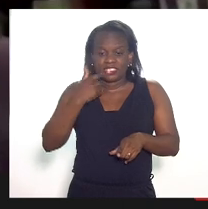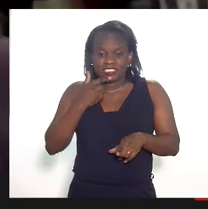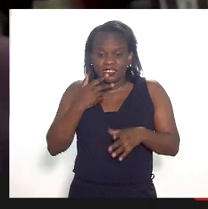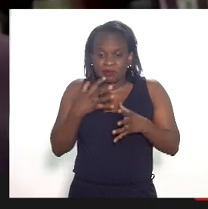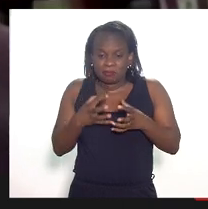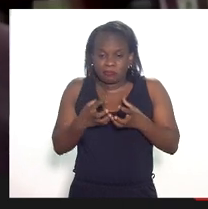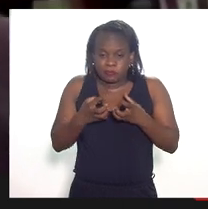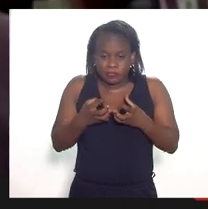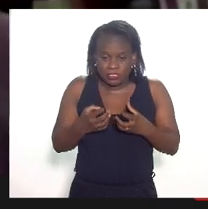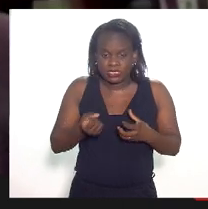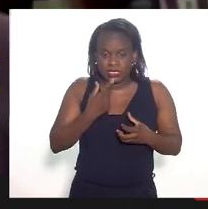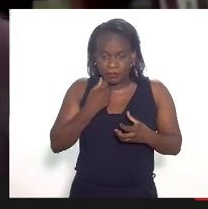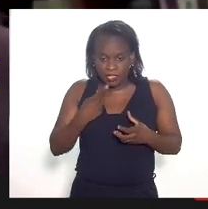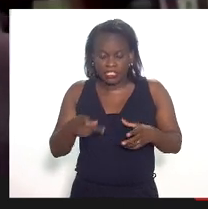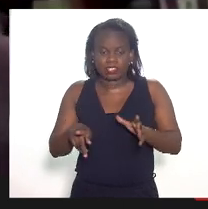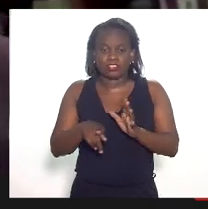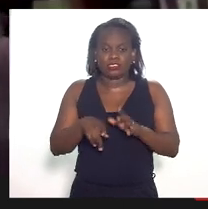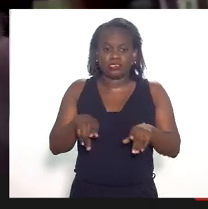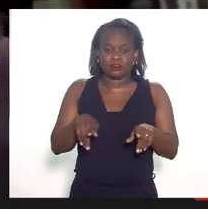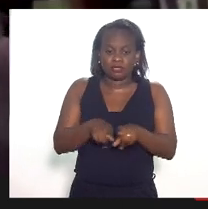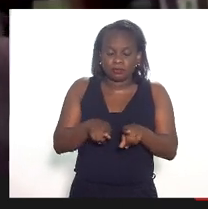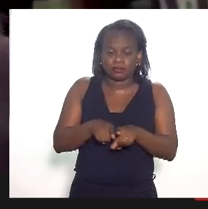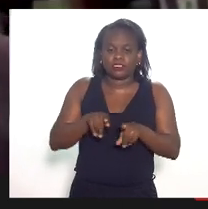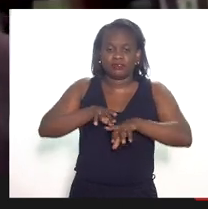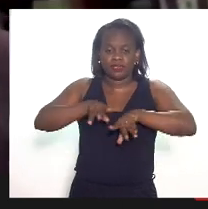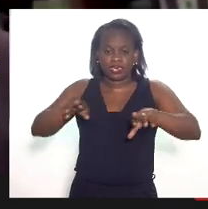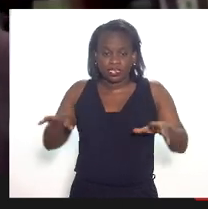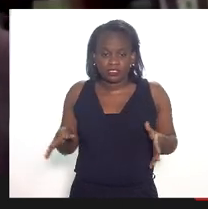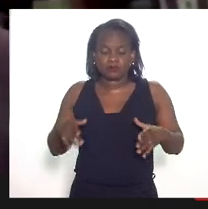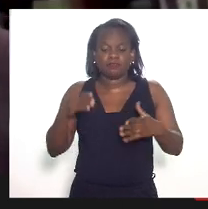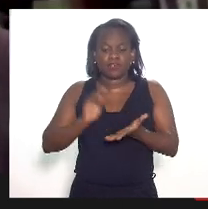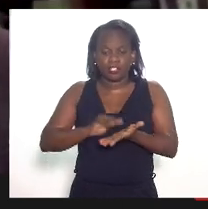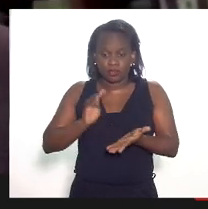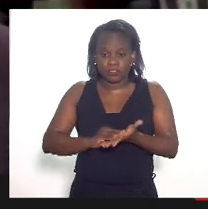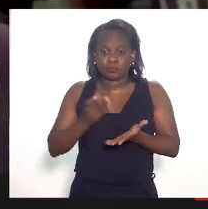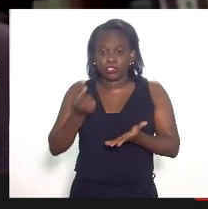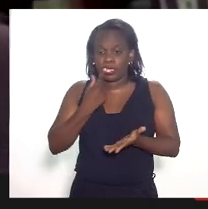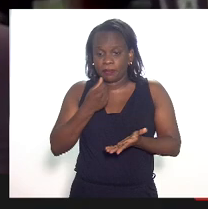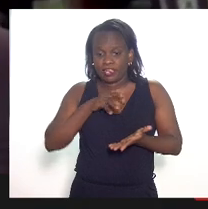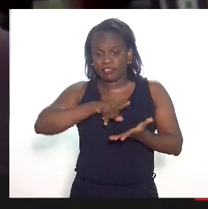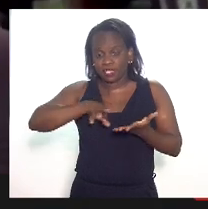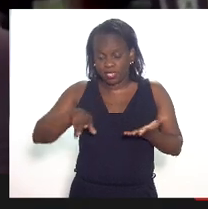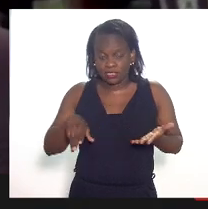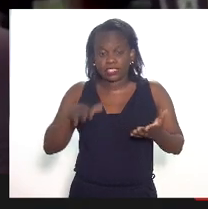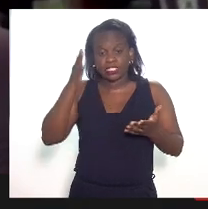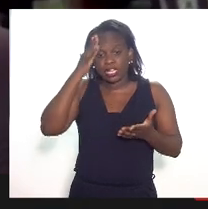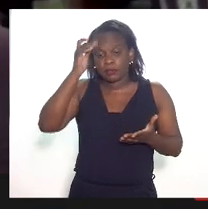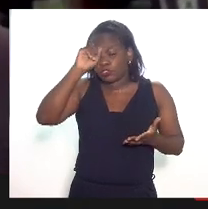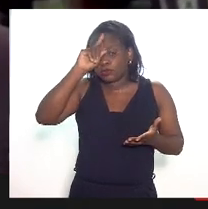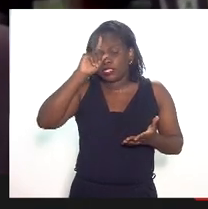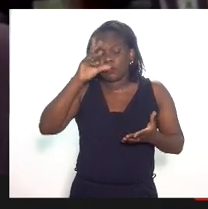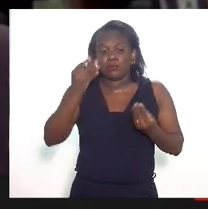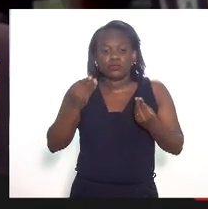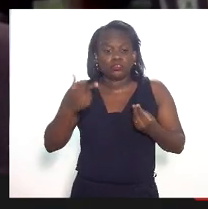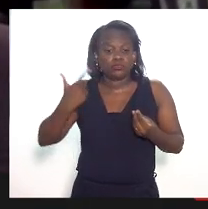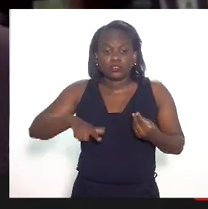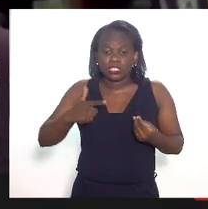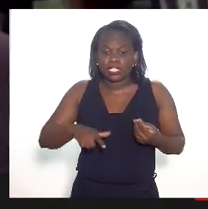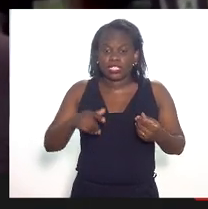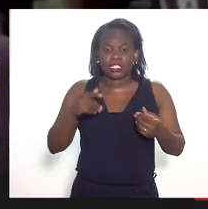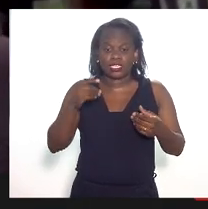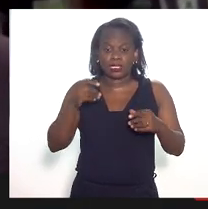estão faltando. Está faltando Plexane dos hospitais. A gente sabe que muitos desses hospitais não têm suporte